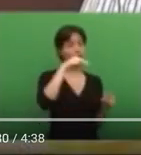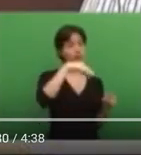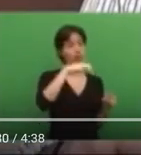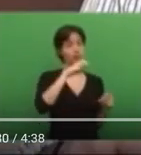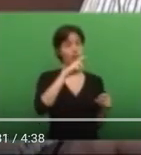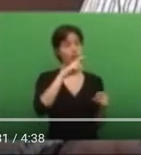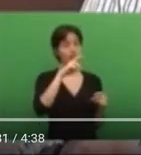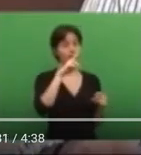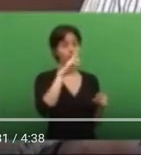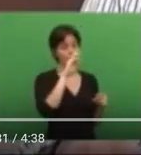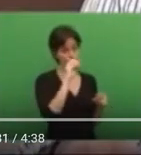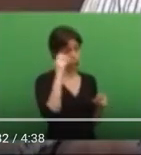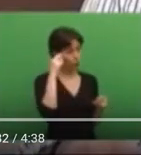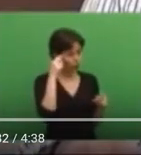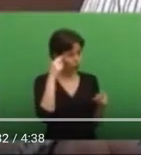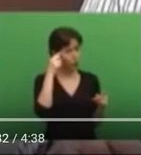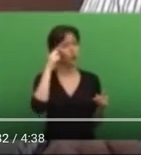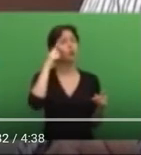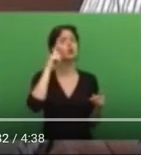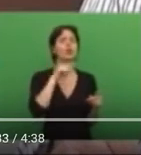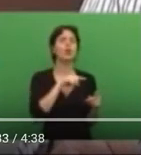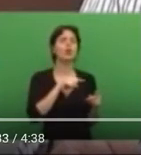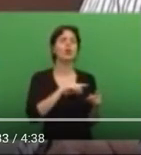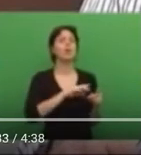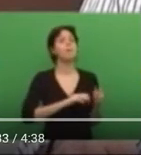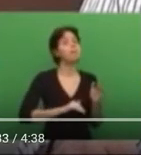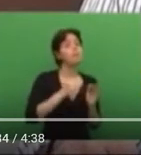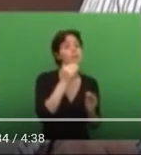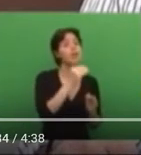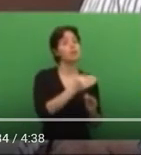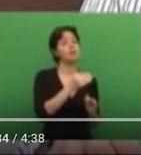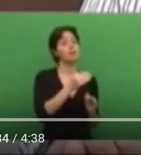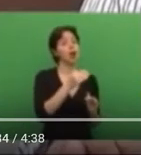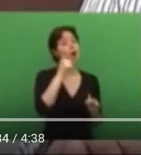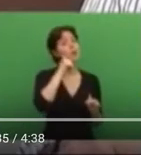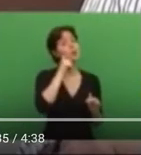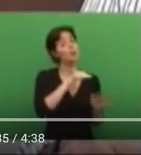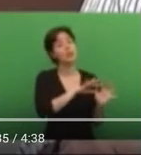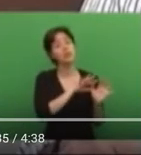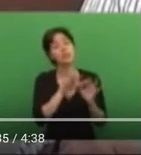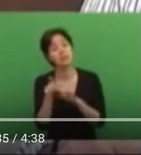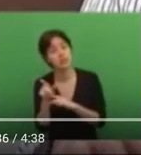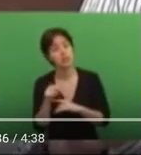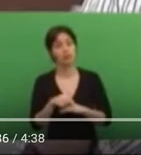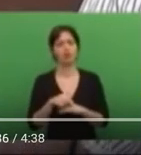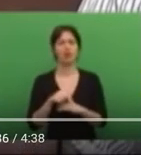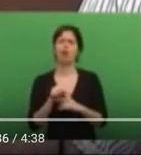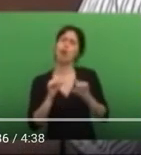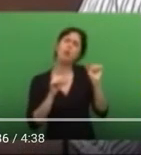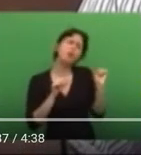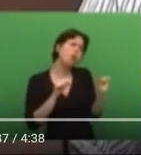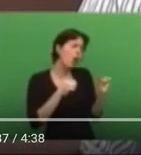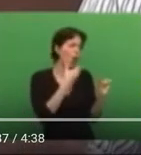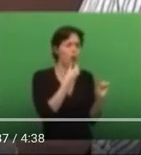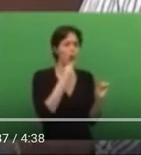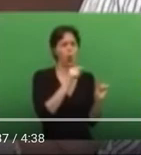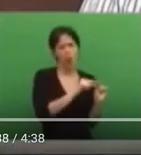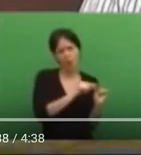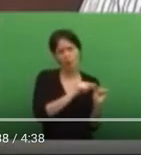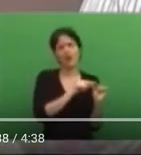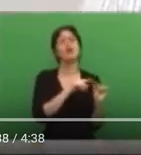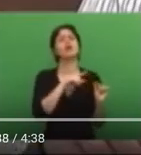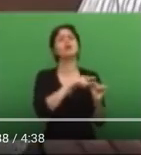de Rett é uma condição neurológica que afeta predominantemente as meninas. Ocorre muito